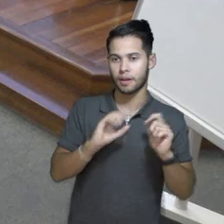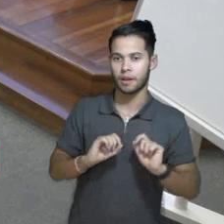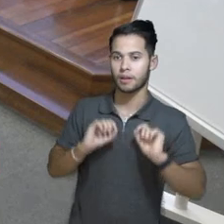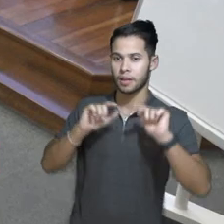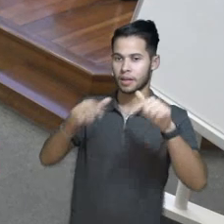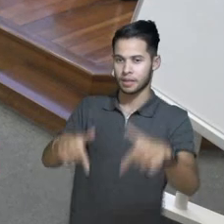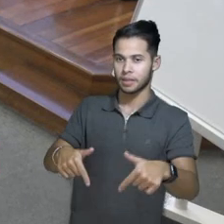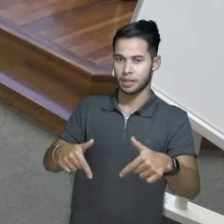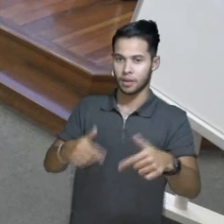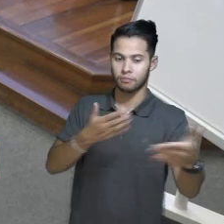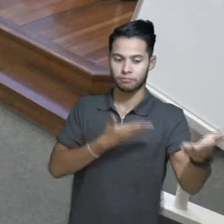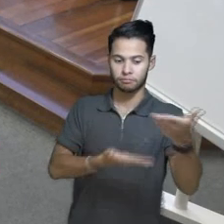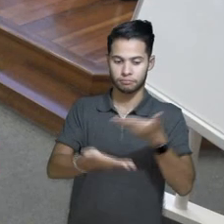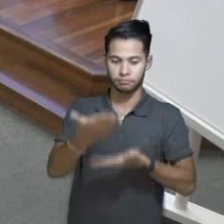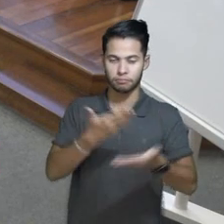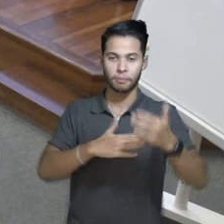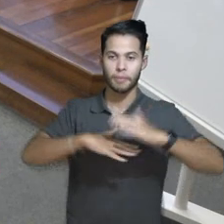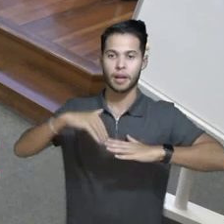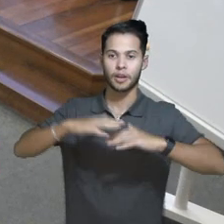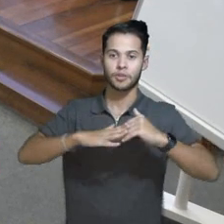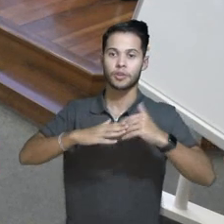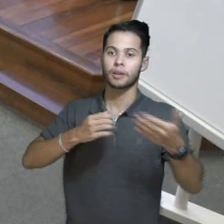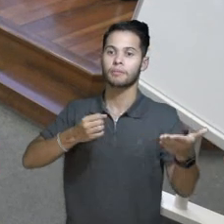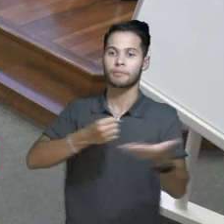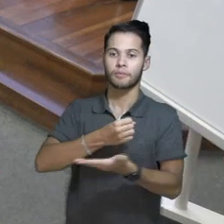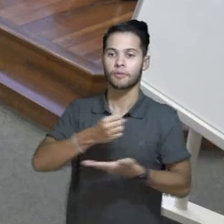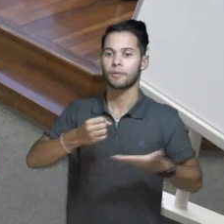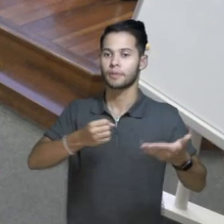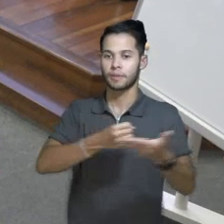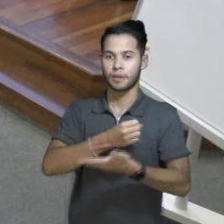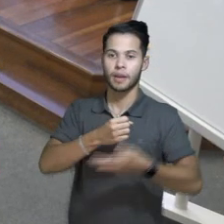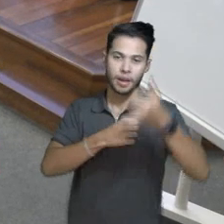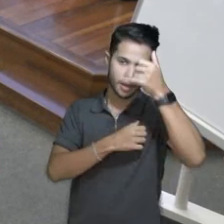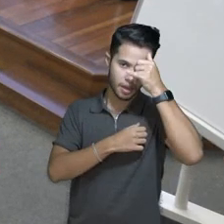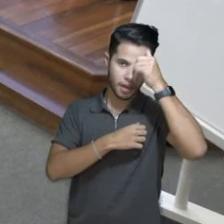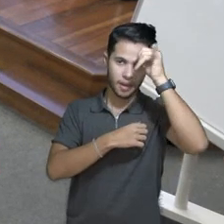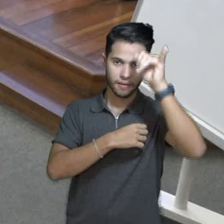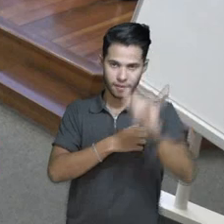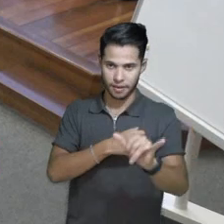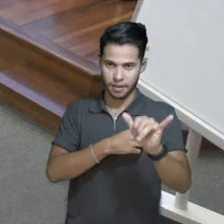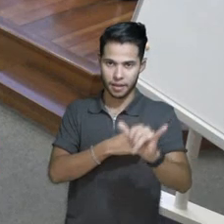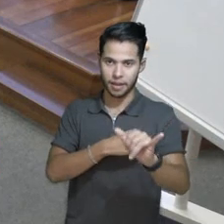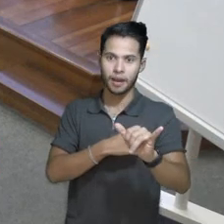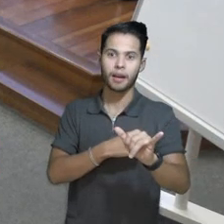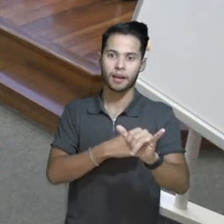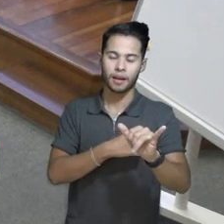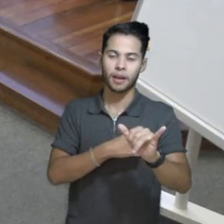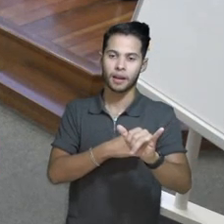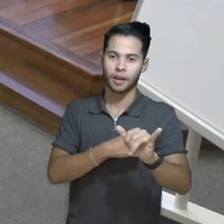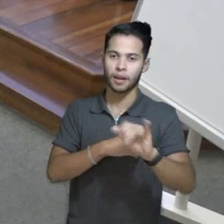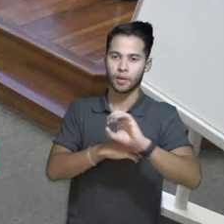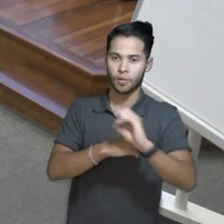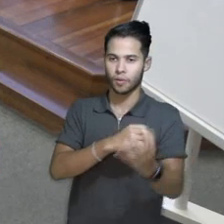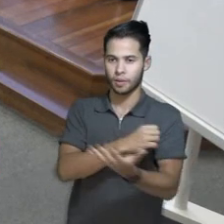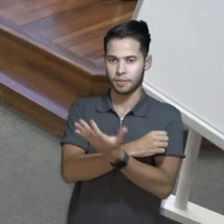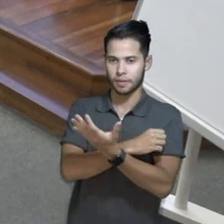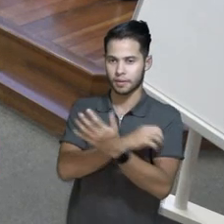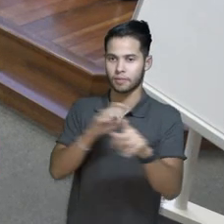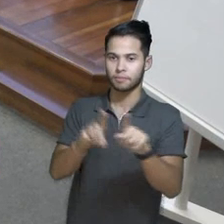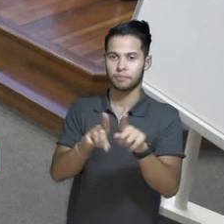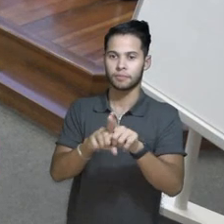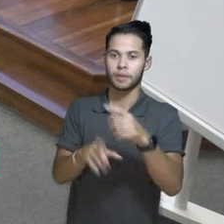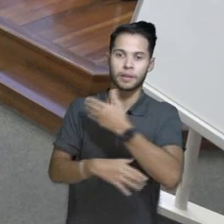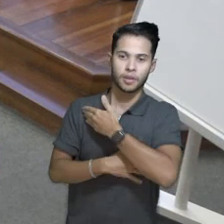instrumentos fundamentais para combater a corrupção para uma governança mais justa e equitativa